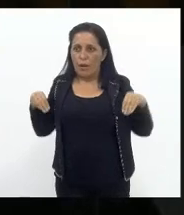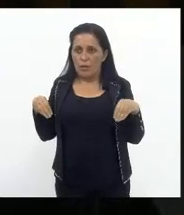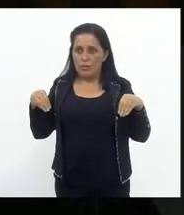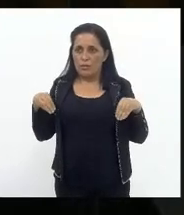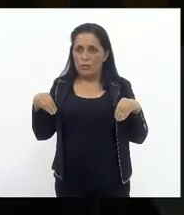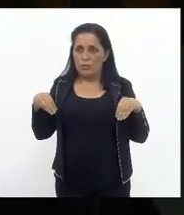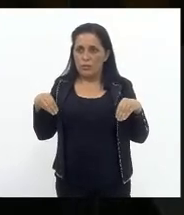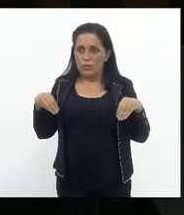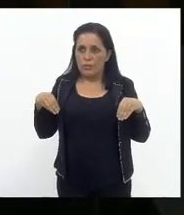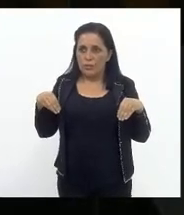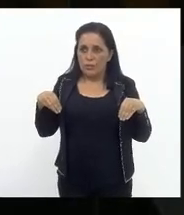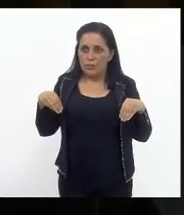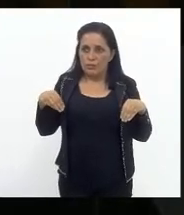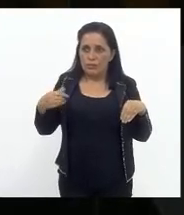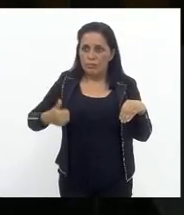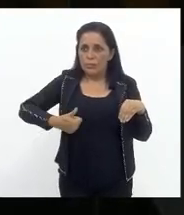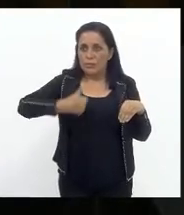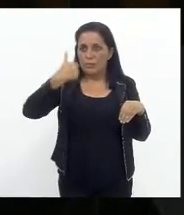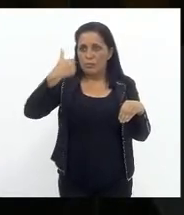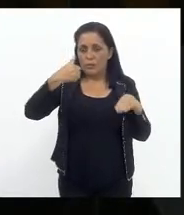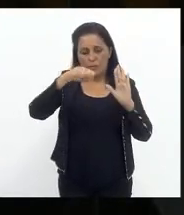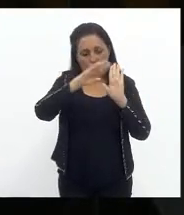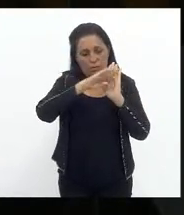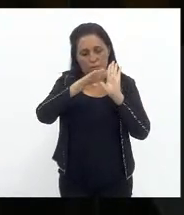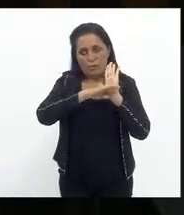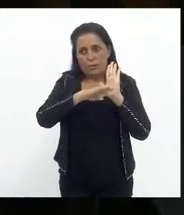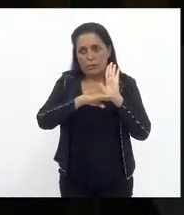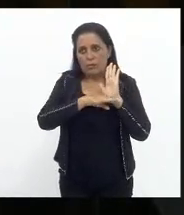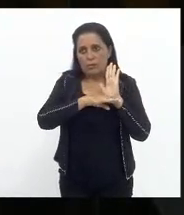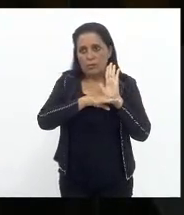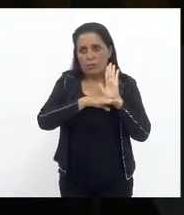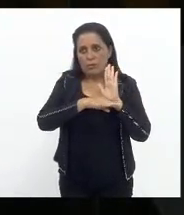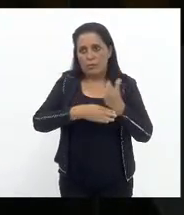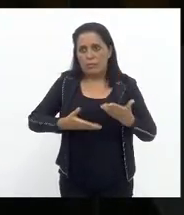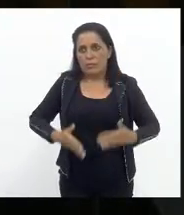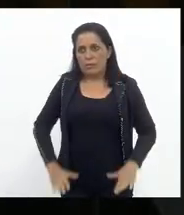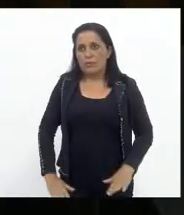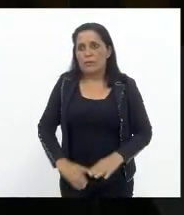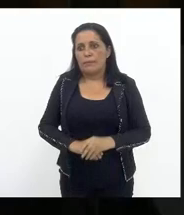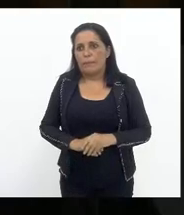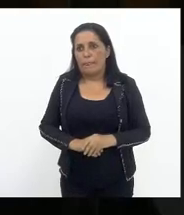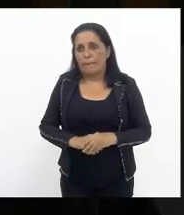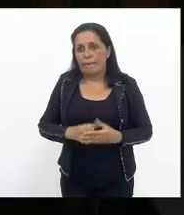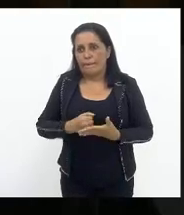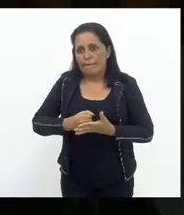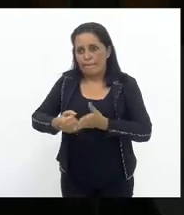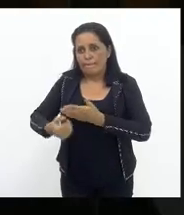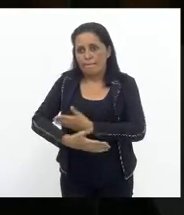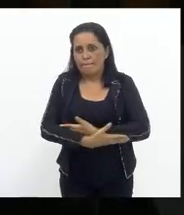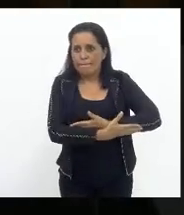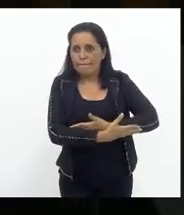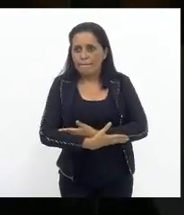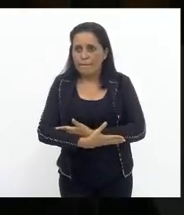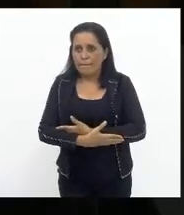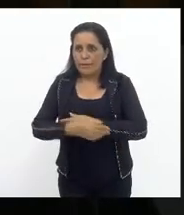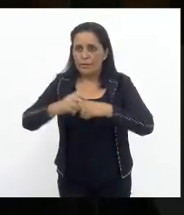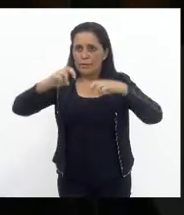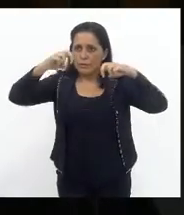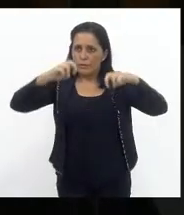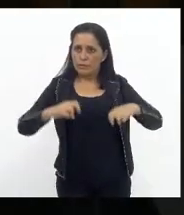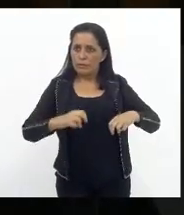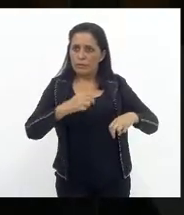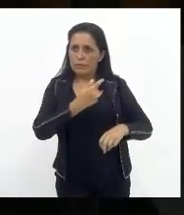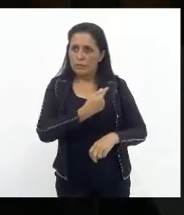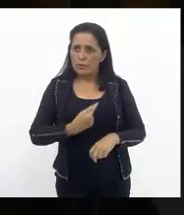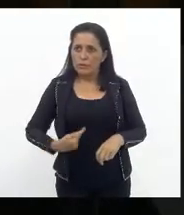minha primeira agenda após eu ter dado à luz. Levei a minha bebê, sentei frente a frente com o